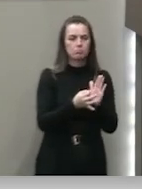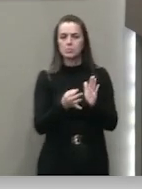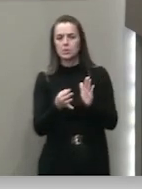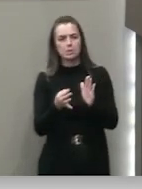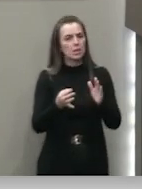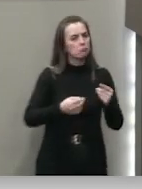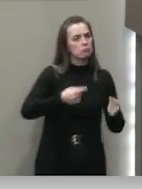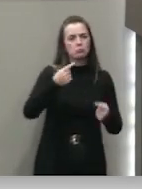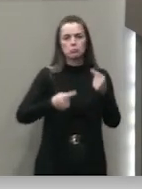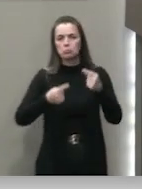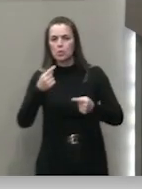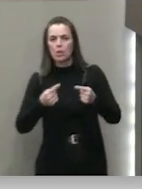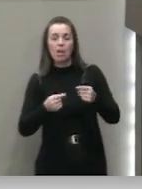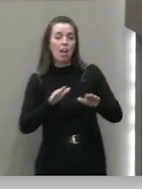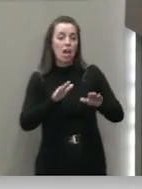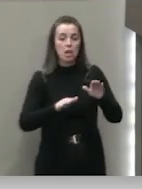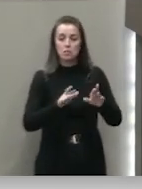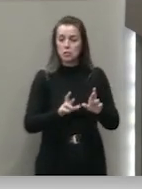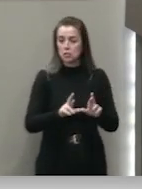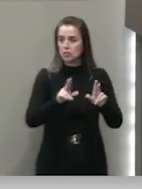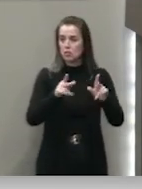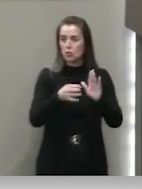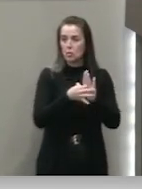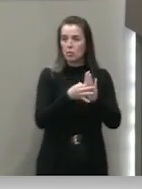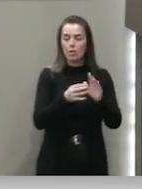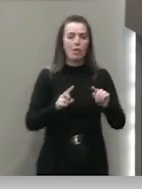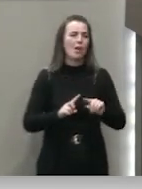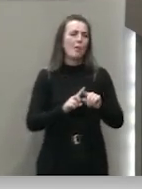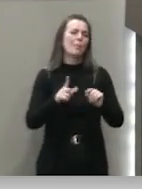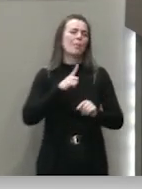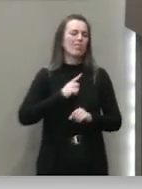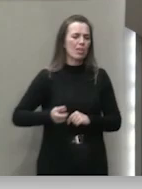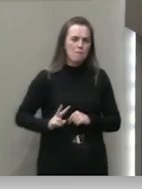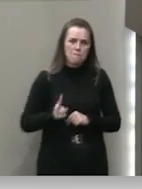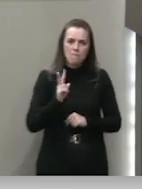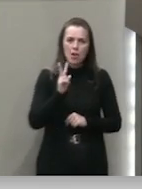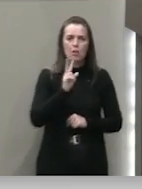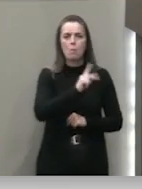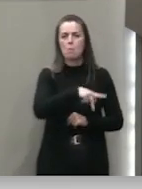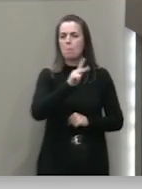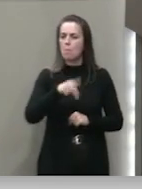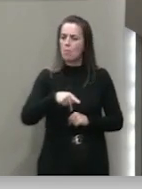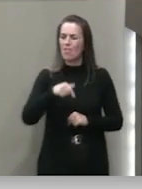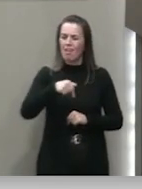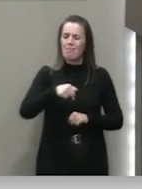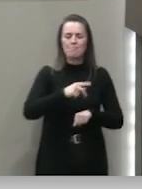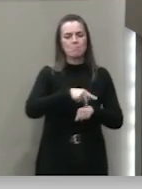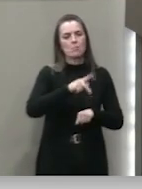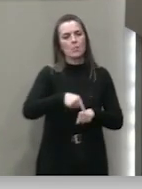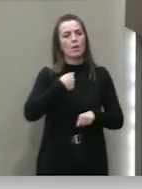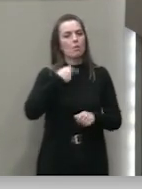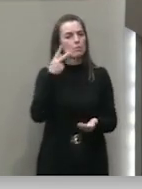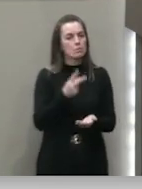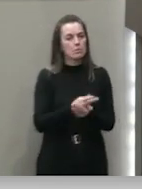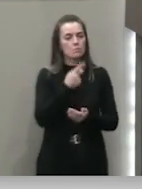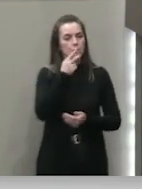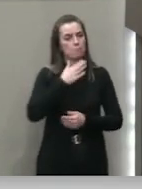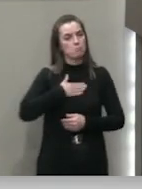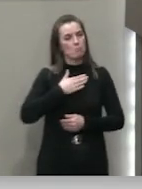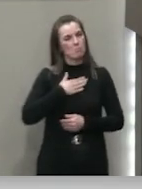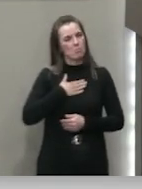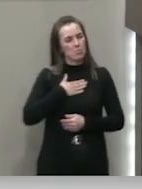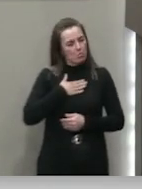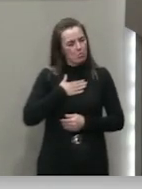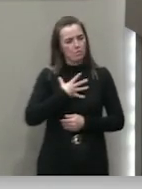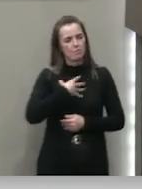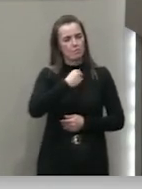ideias, mas faz parte da política, e dizer do valor que tem o professor em Passo Fundo. Eu sempre digo, a minha filha teve escola